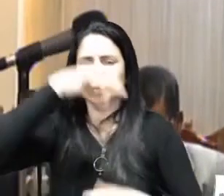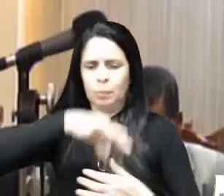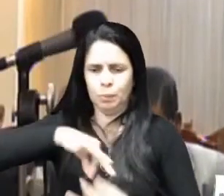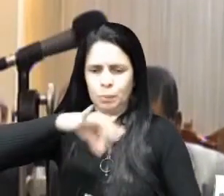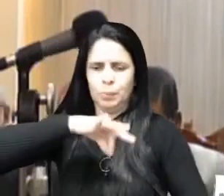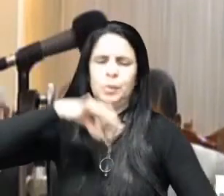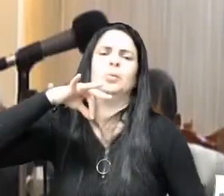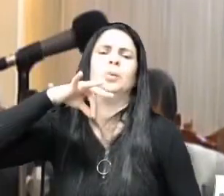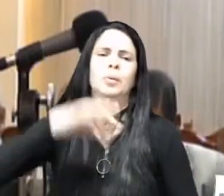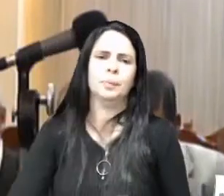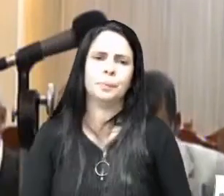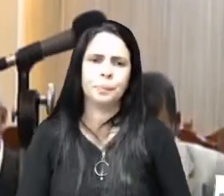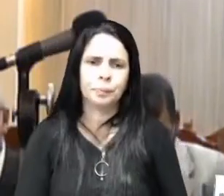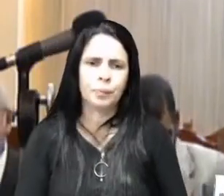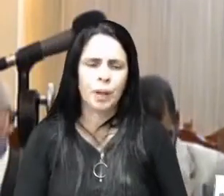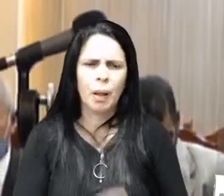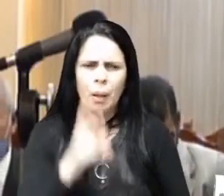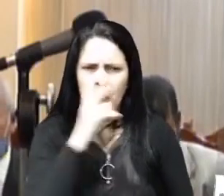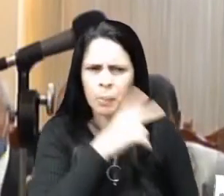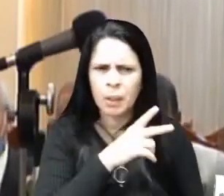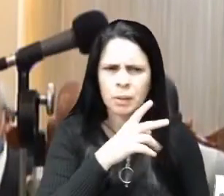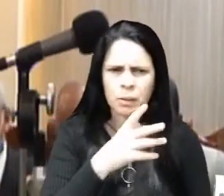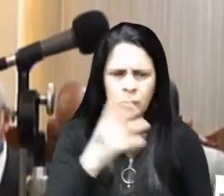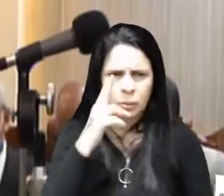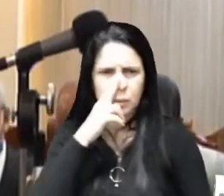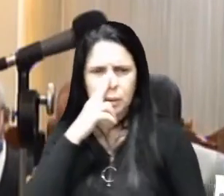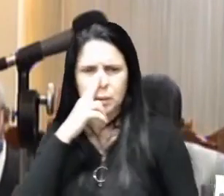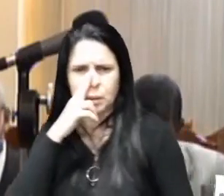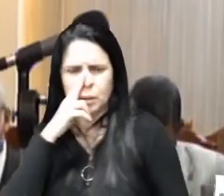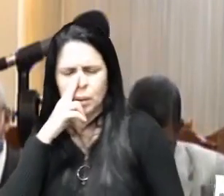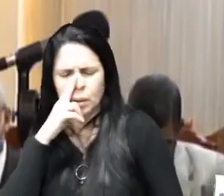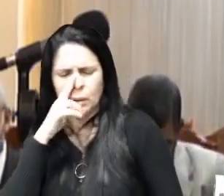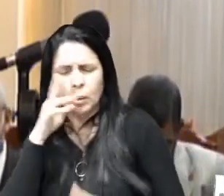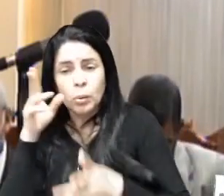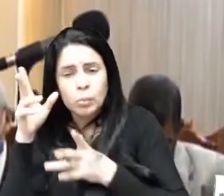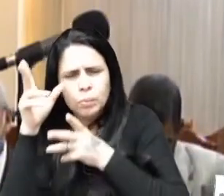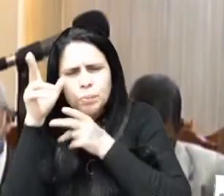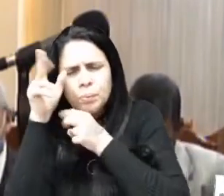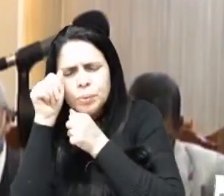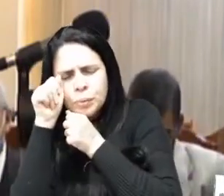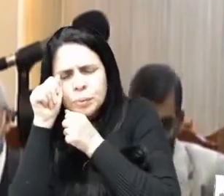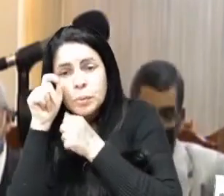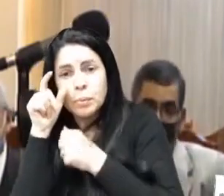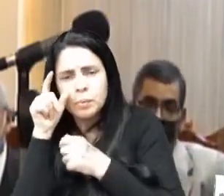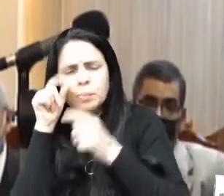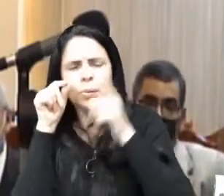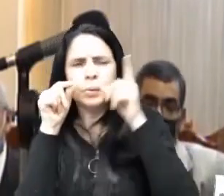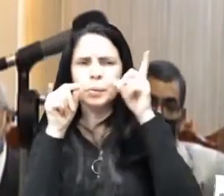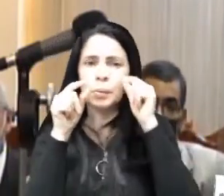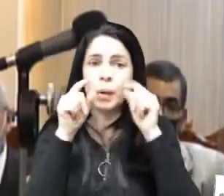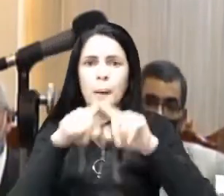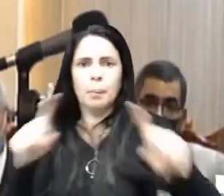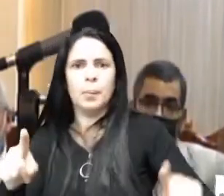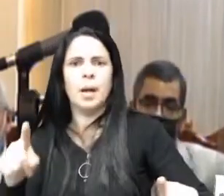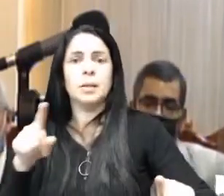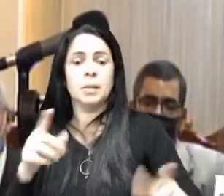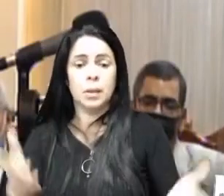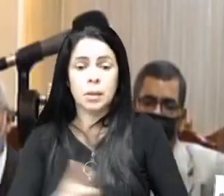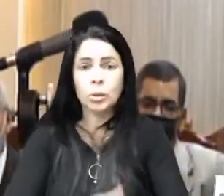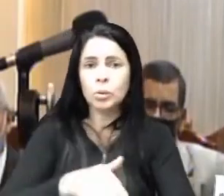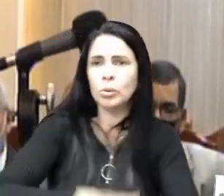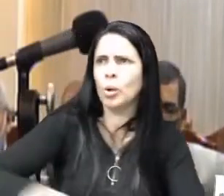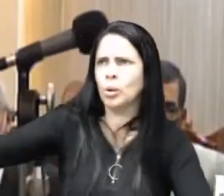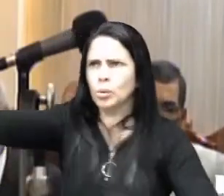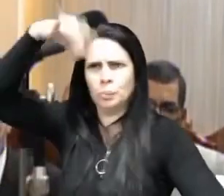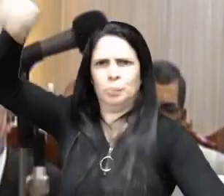Como que as pessoas estão tosquenejando, cochilando, mas essa noite o Espírito Santo